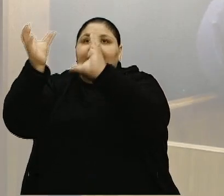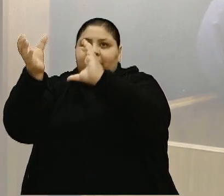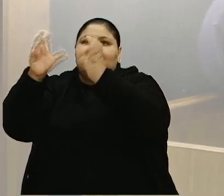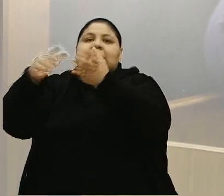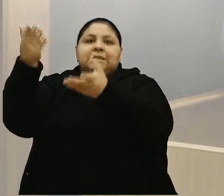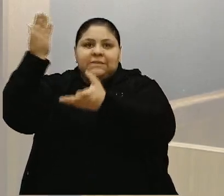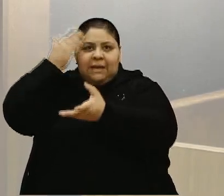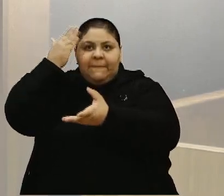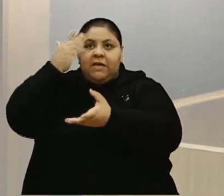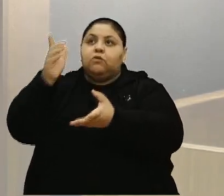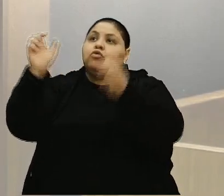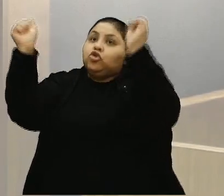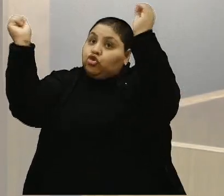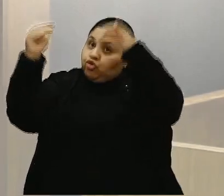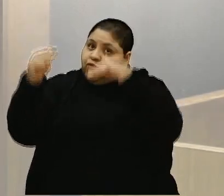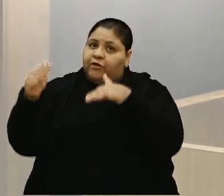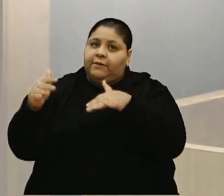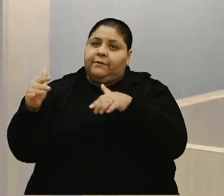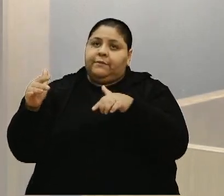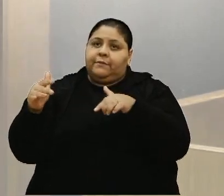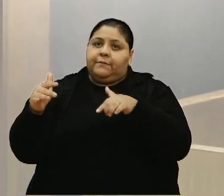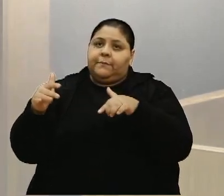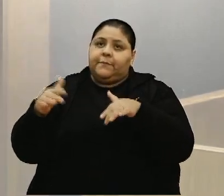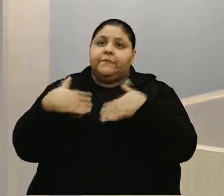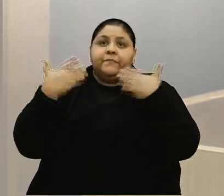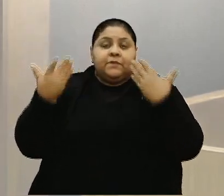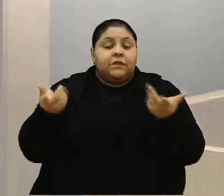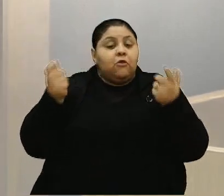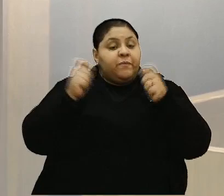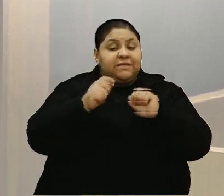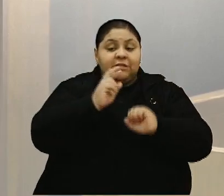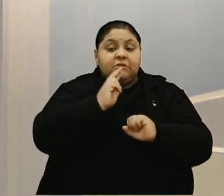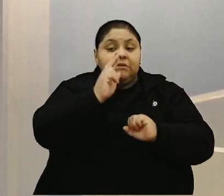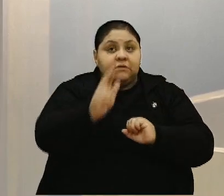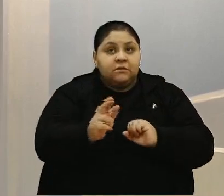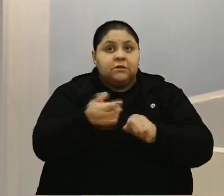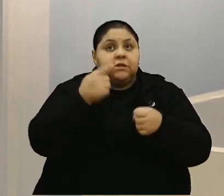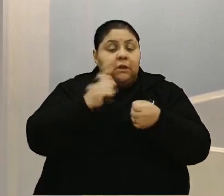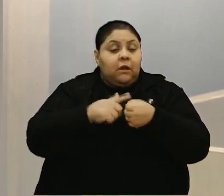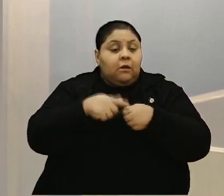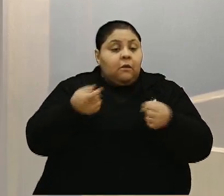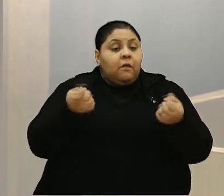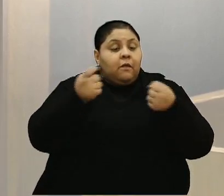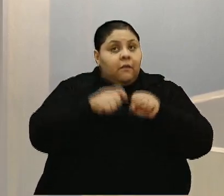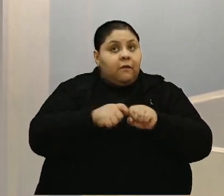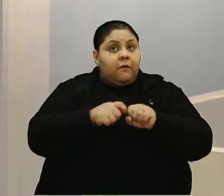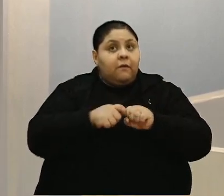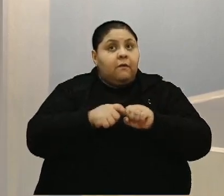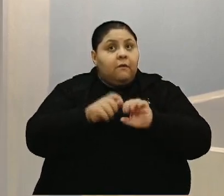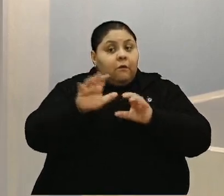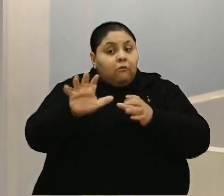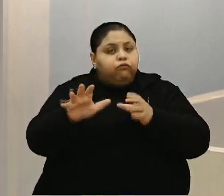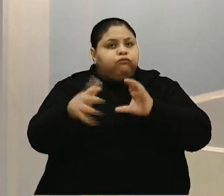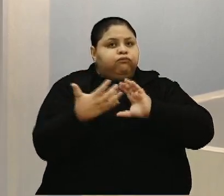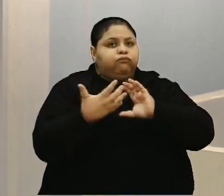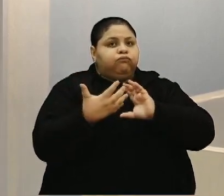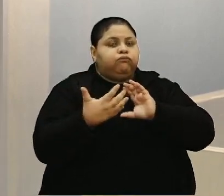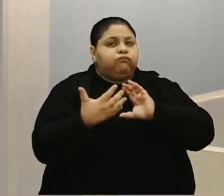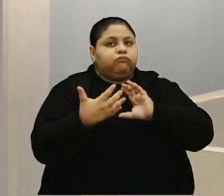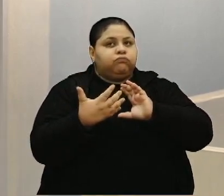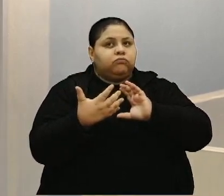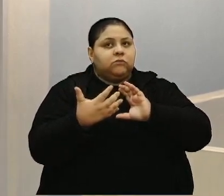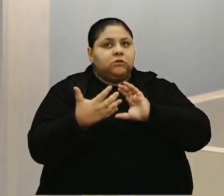disso. Então, acho que são questionamentos que precisam ser respondidos e a cidade precisa enfrentar despendendo